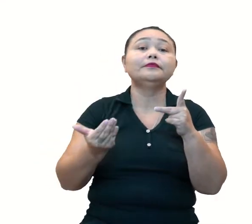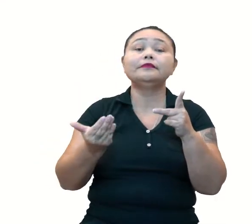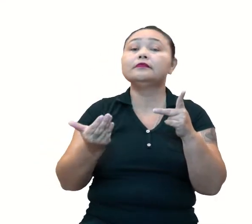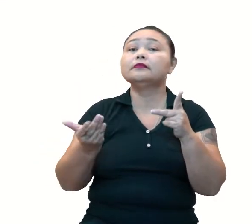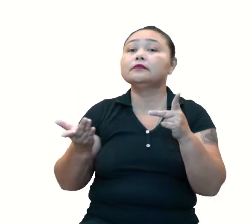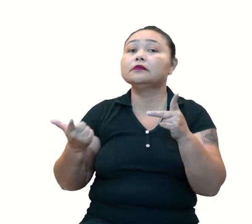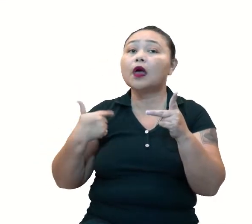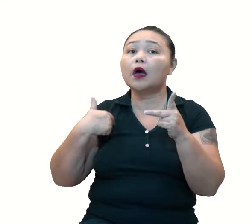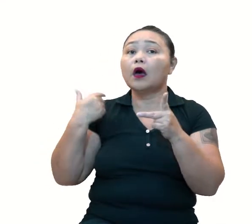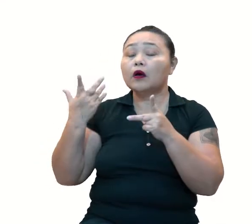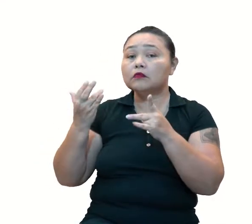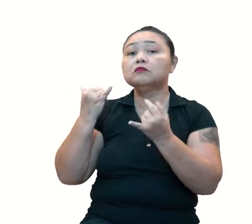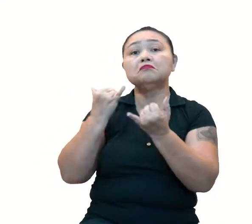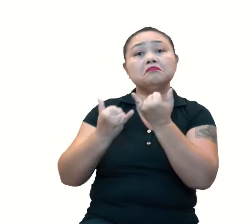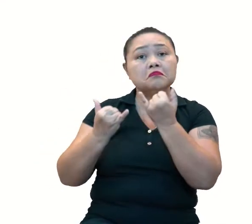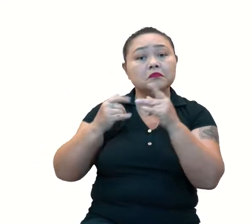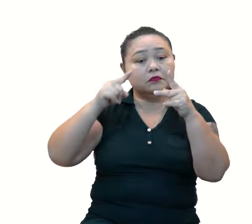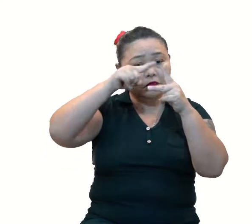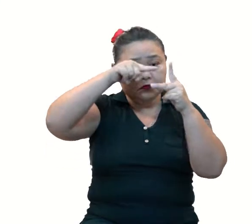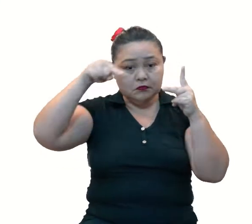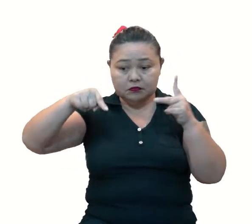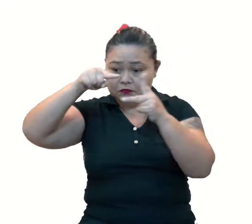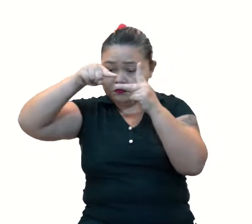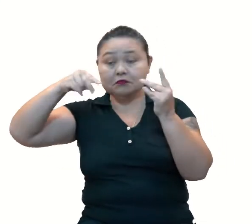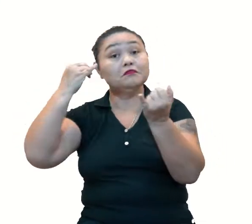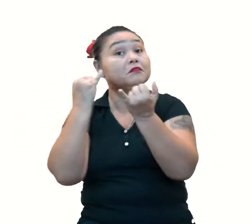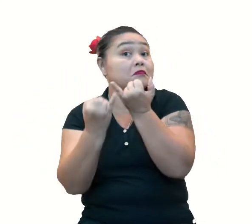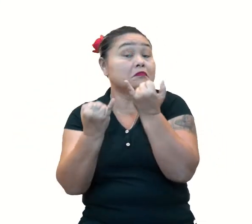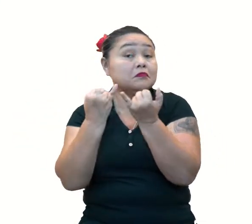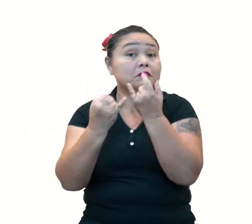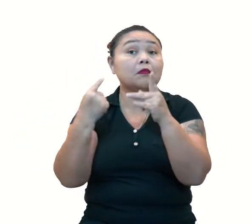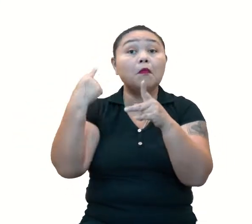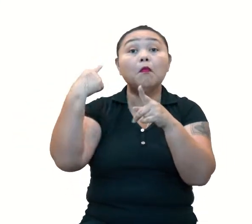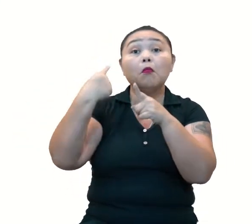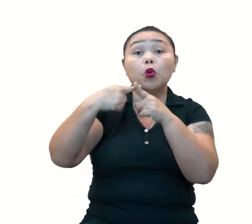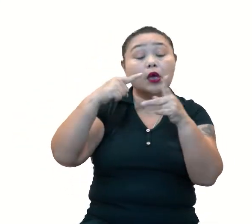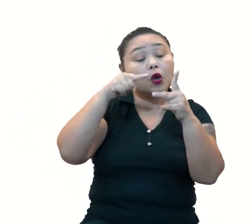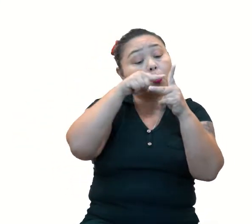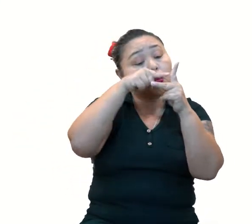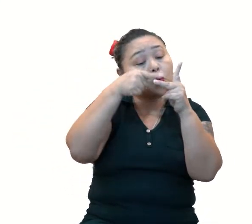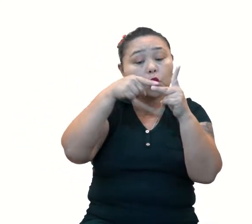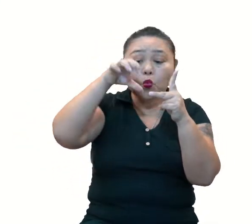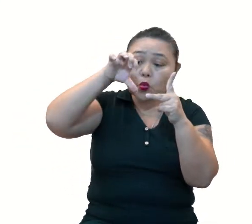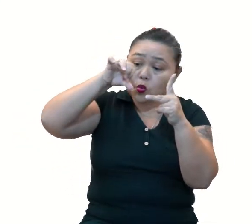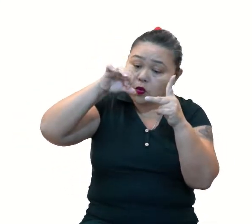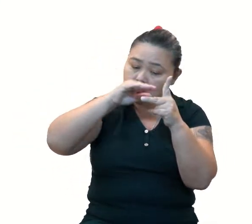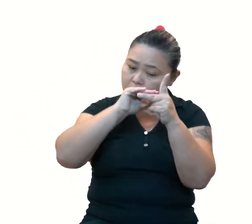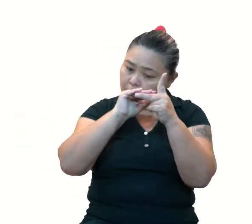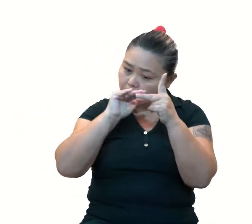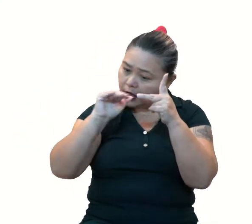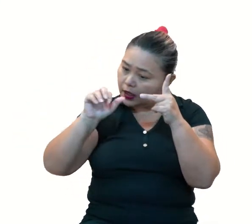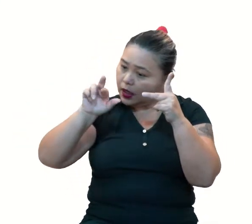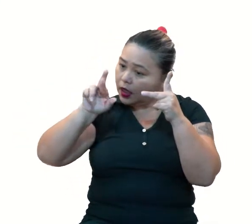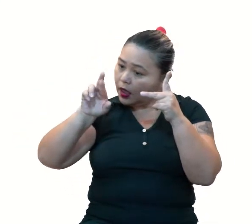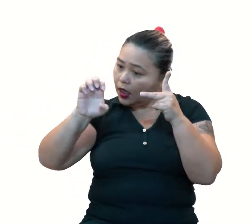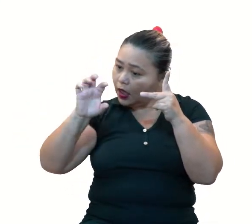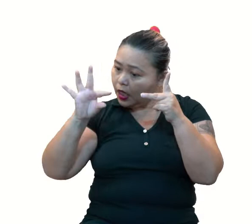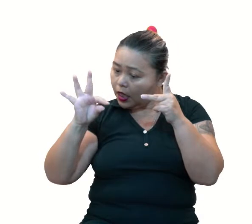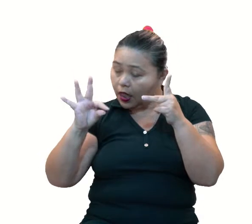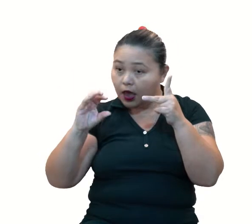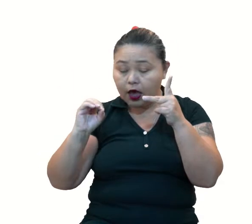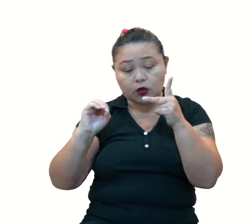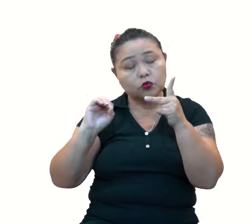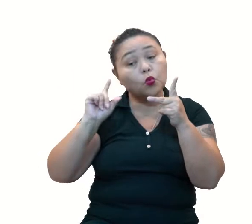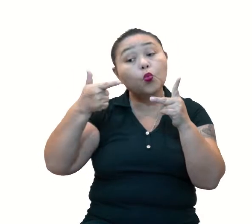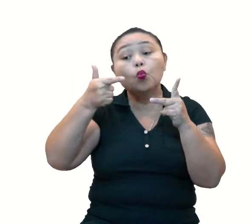essa condição de ser semelhante por conta dos 2 ângulos. Porque uma vez que eu tenho um ângulo reto, né? E o outro aqui, ó, não